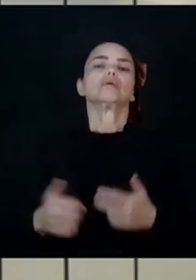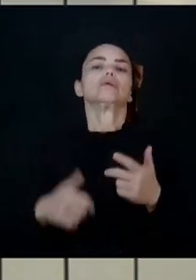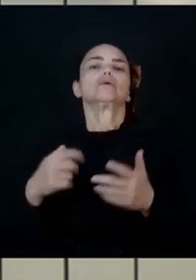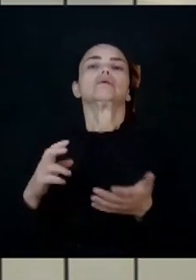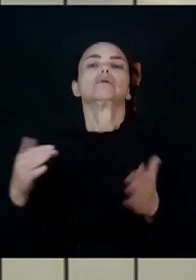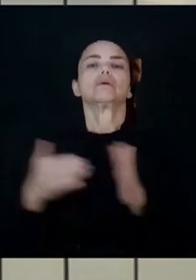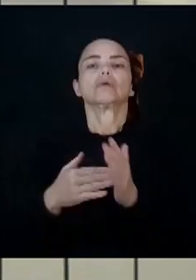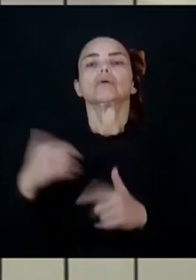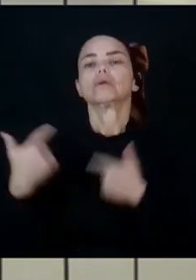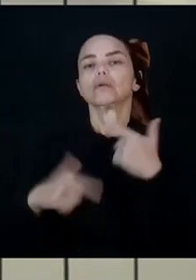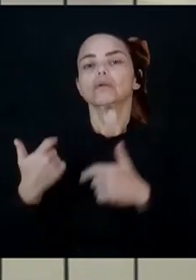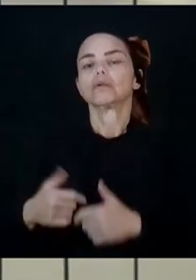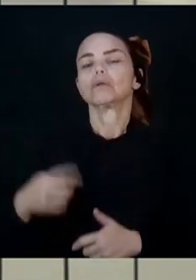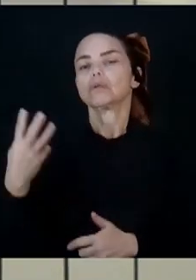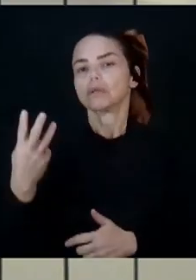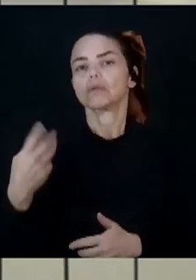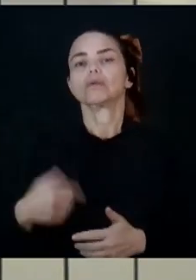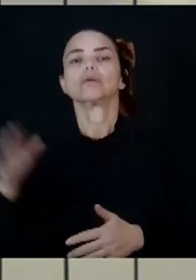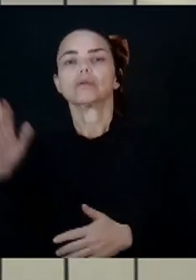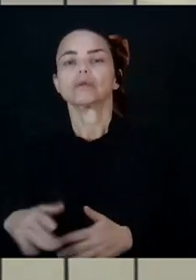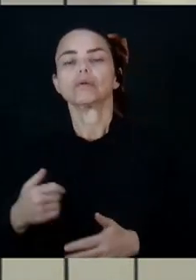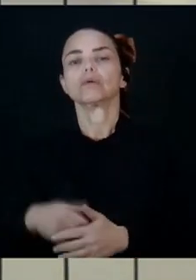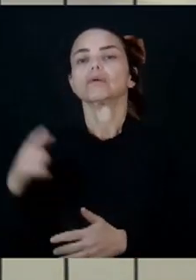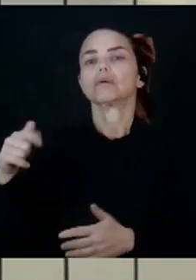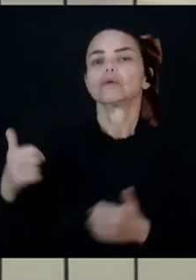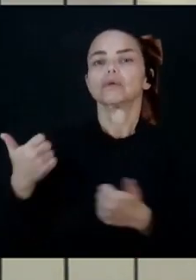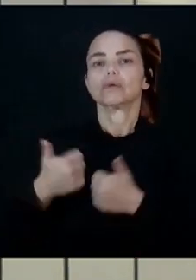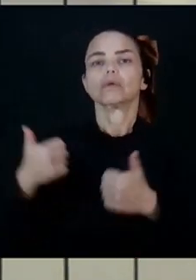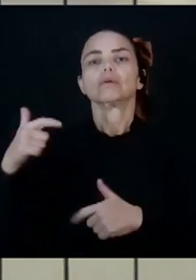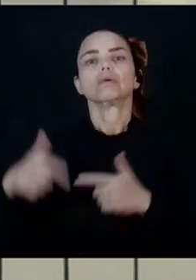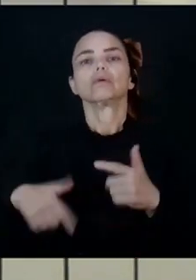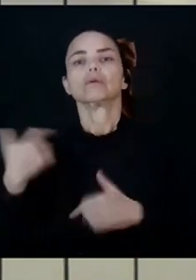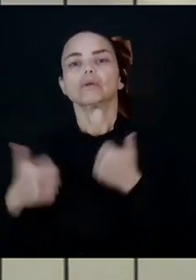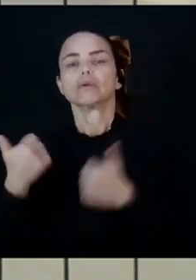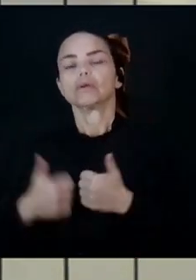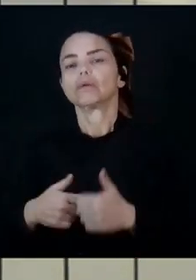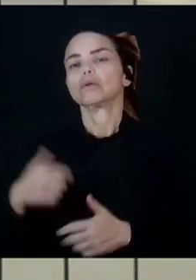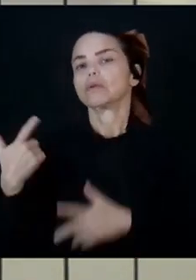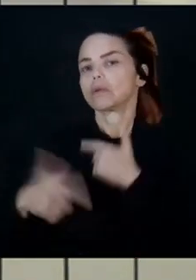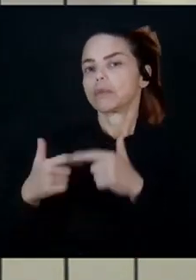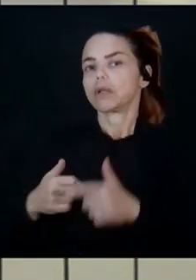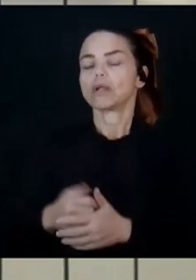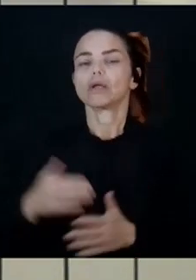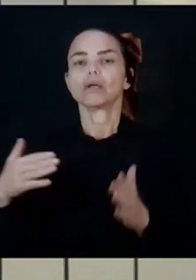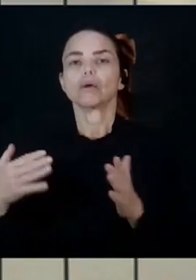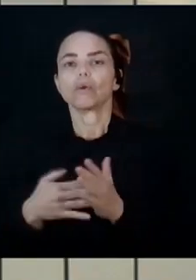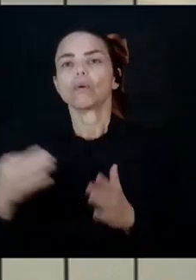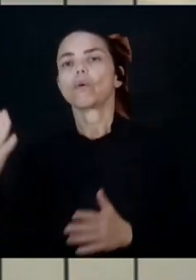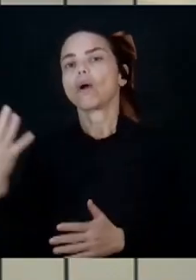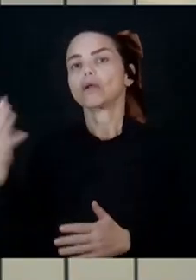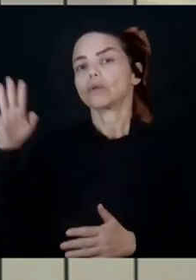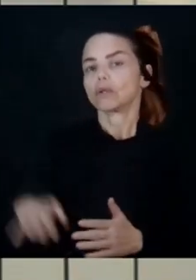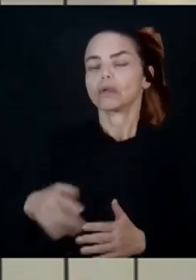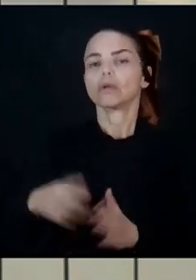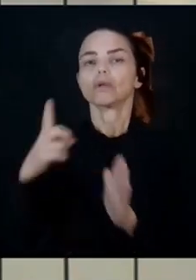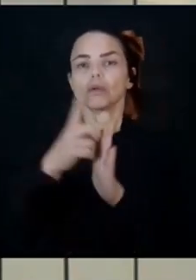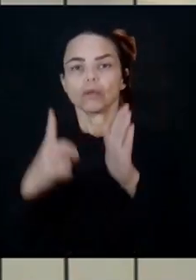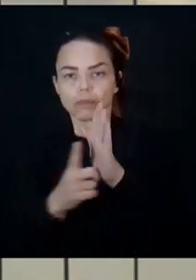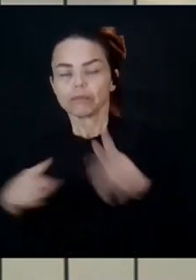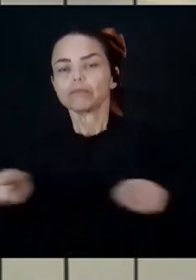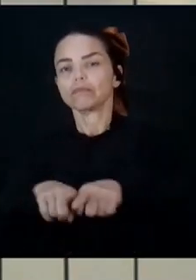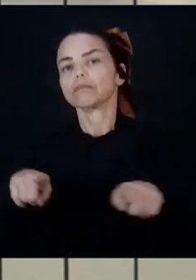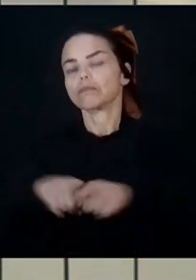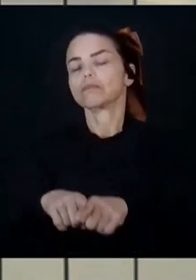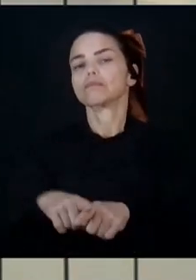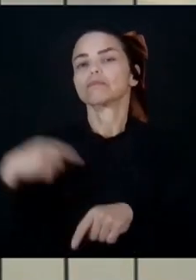tarde. Jogos às 7 horas da noite, expediente até às 4 horas da tarde. O decreto estabelece ainda que as horas